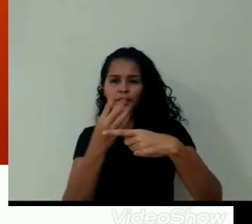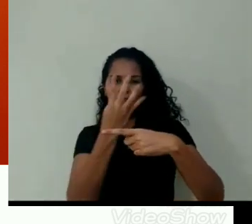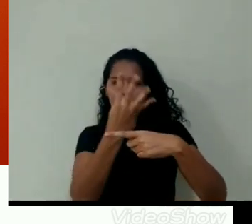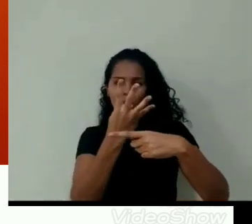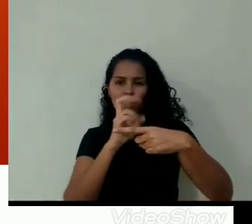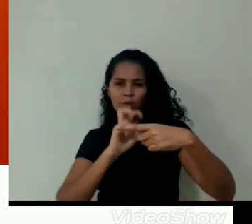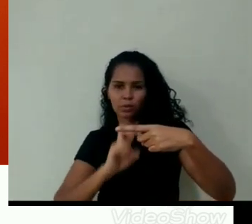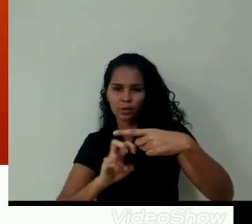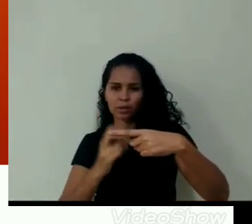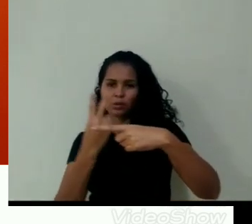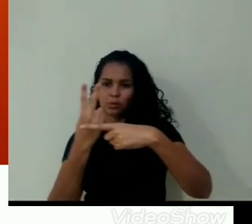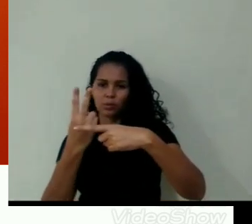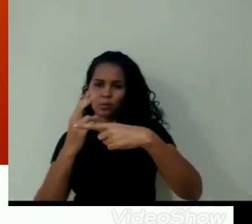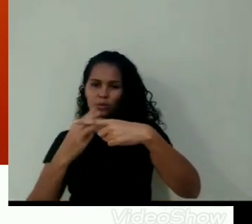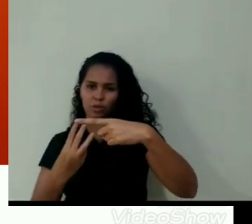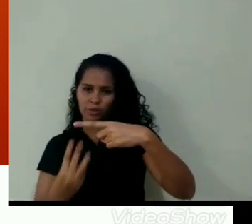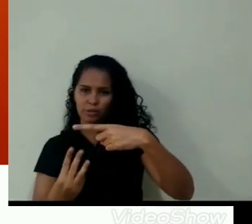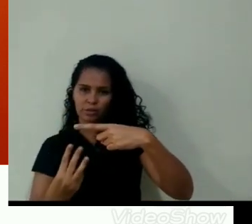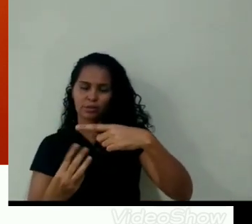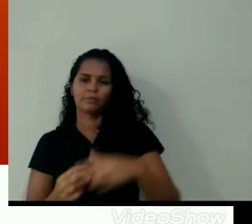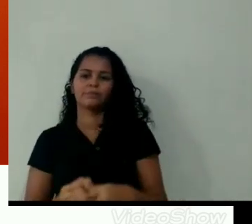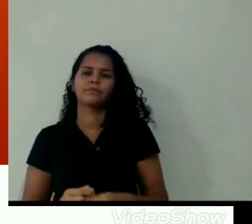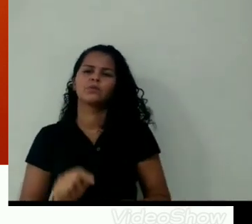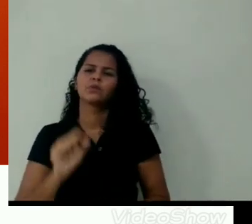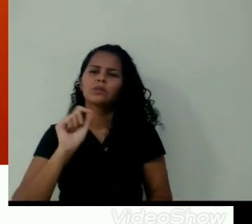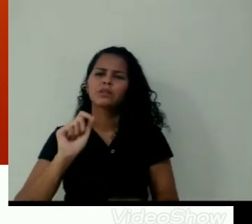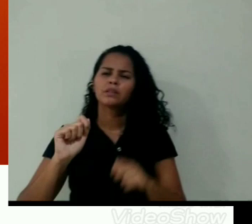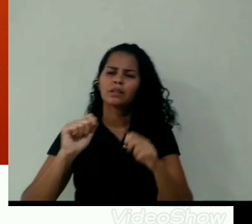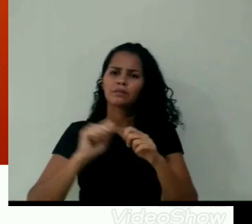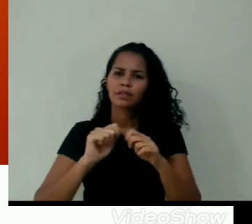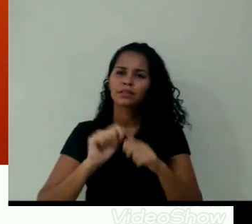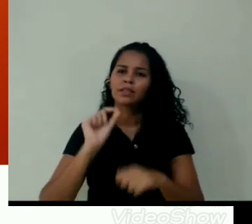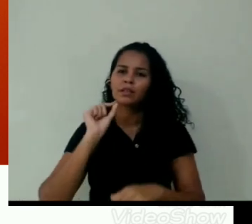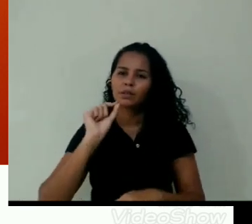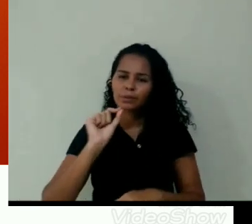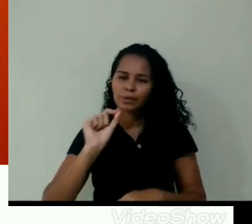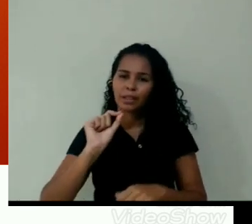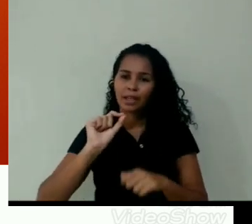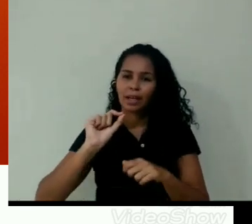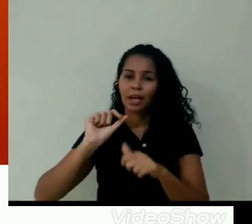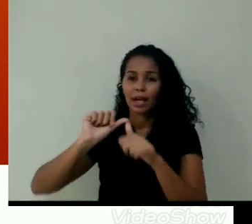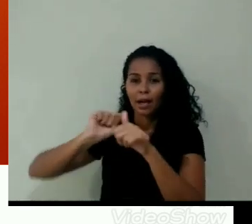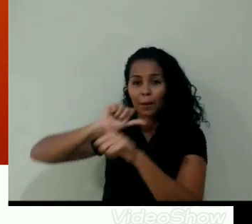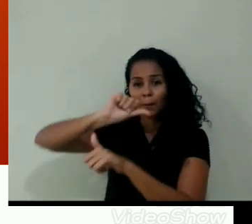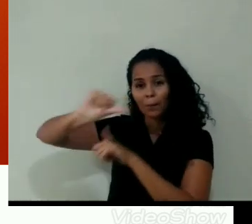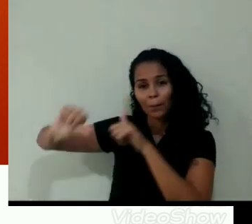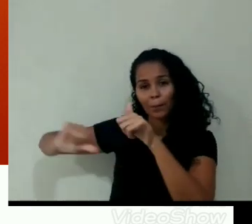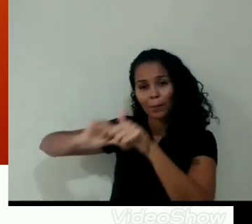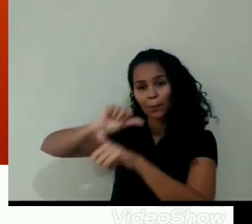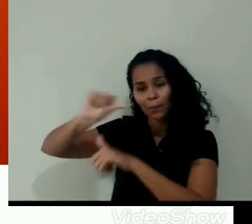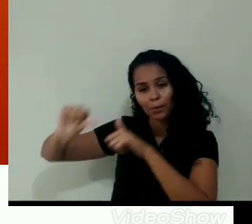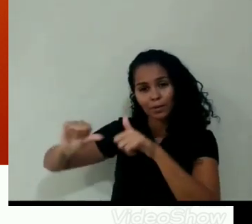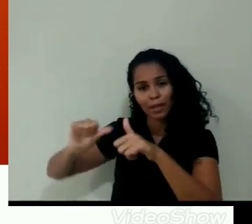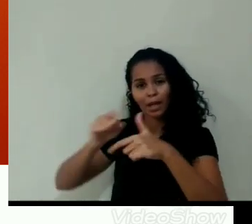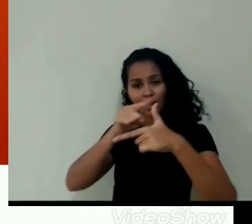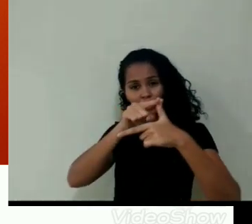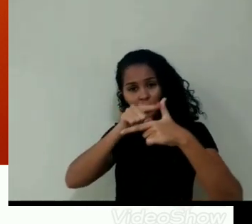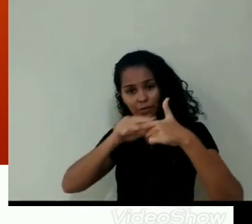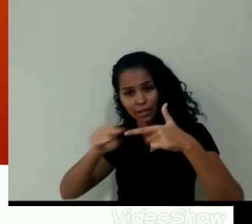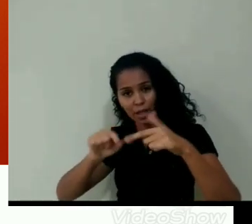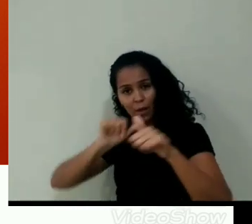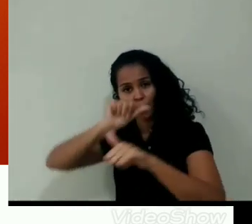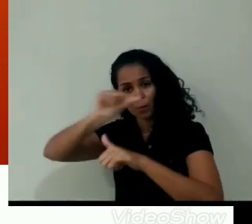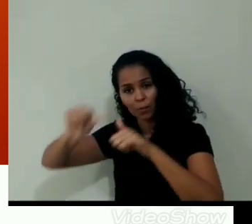por uma operação de multiplicação e, simultaneamente, inverter a segunda fração, que é 2/3,